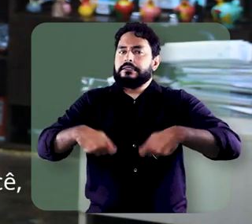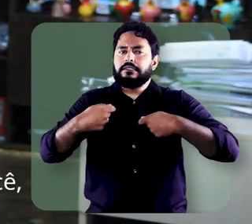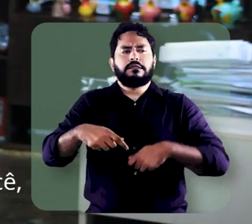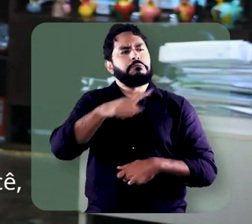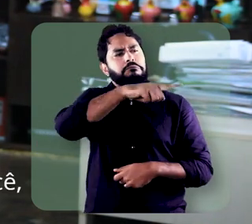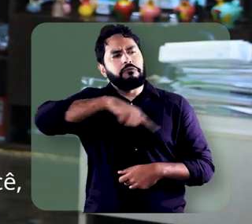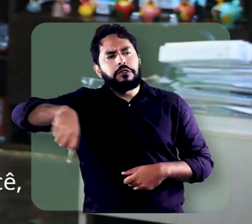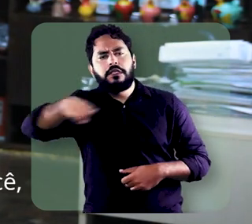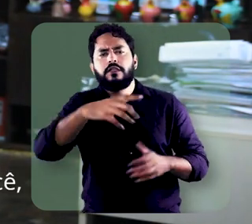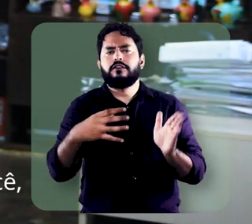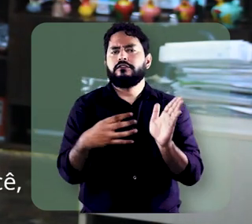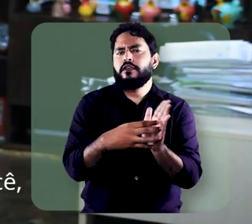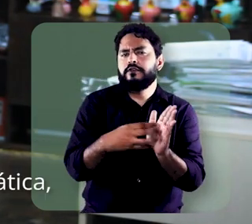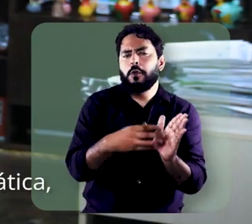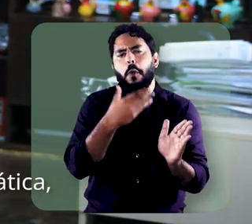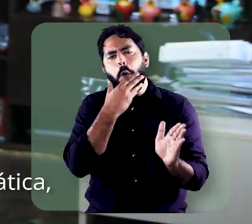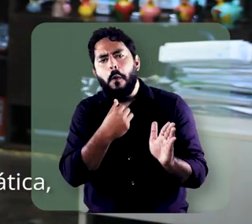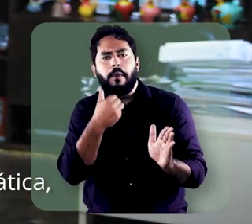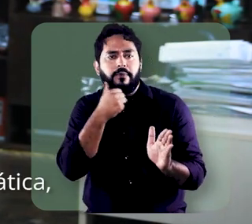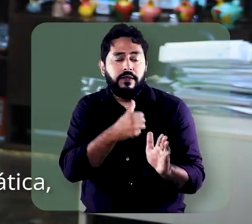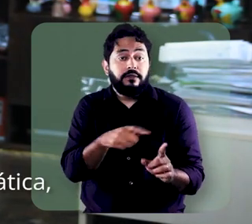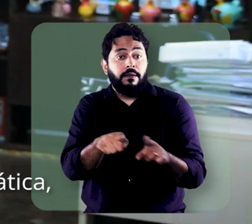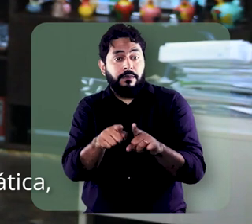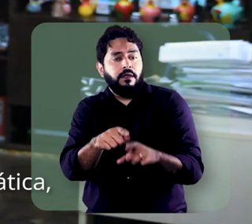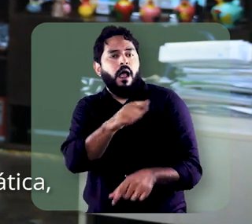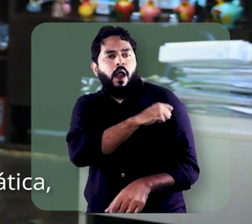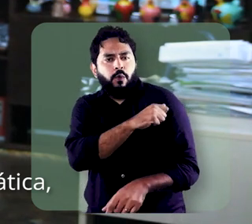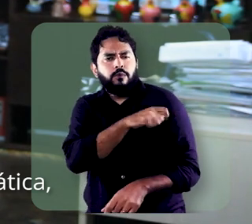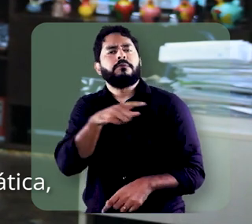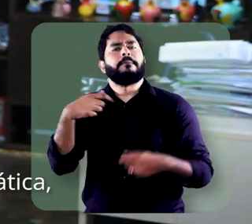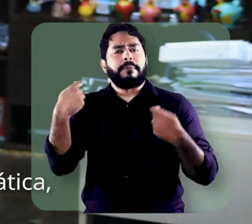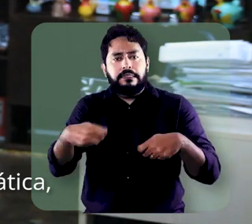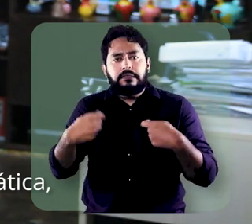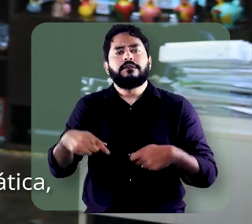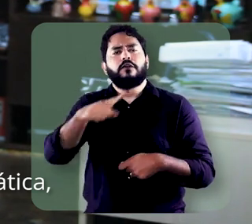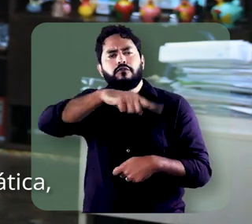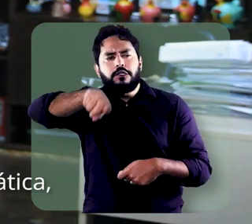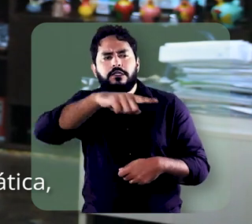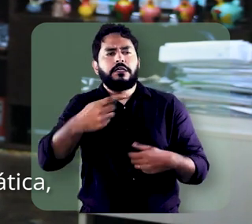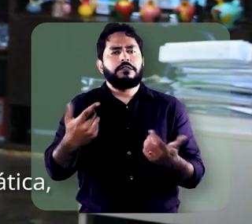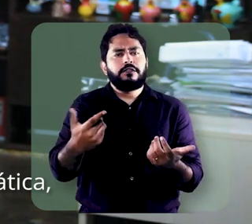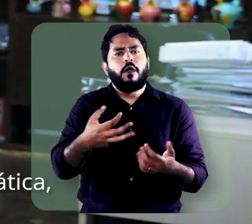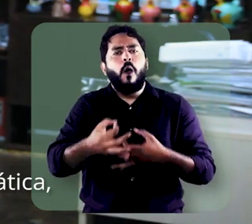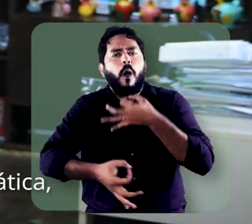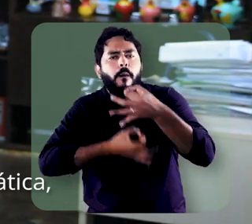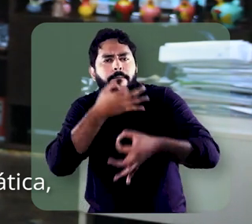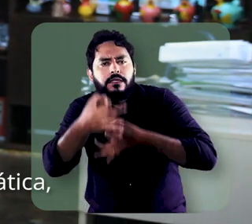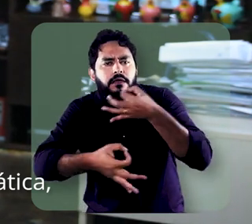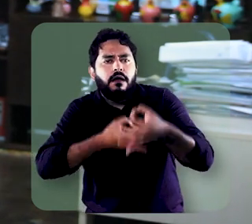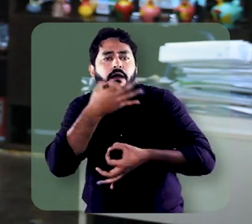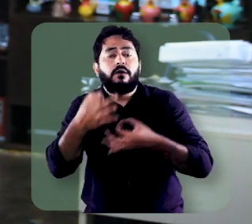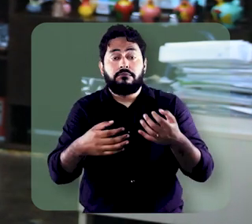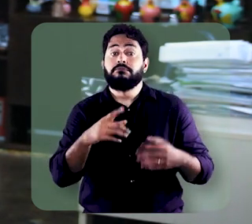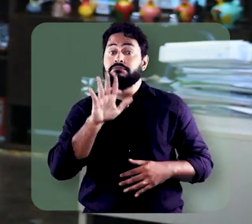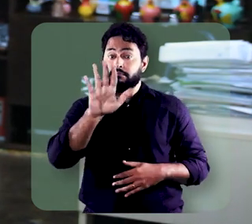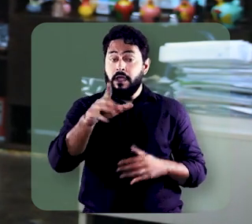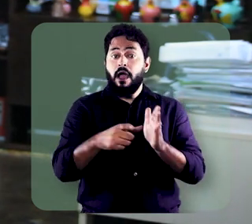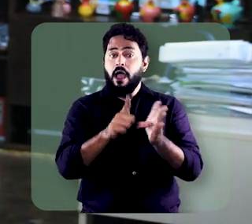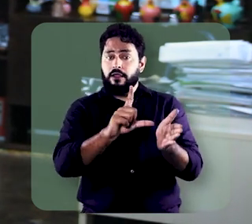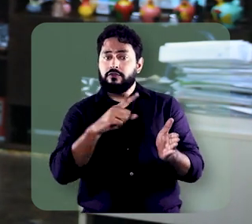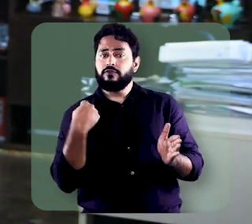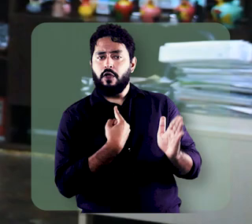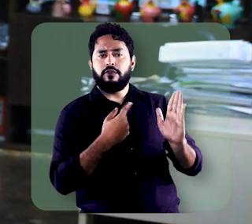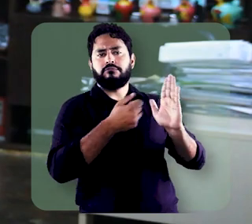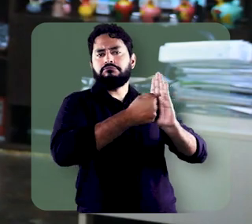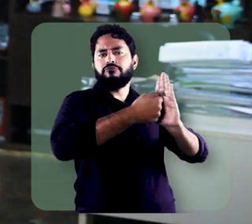a necessidade de ouvir a você, servidor, servidora e estudante, a respeito da temática, expondo